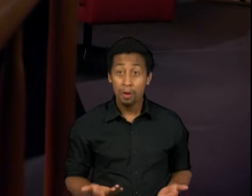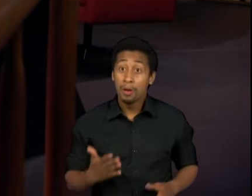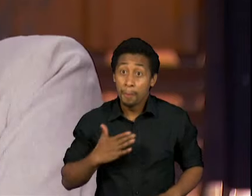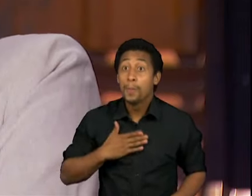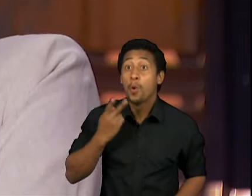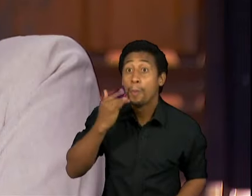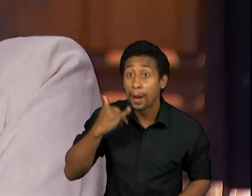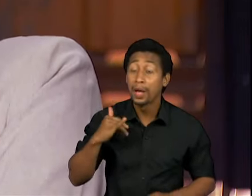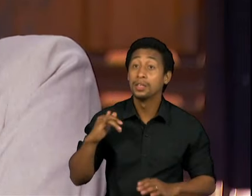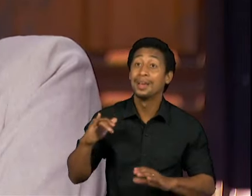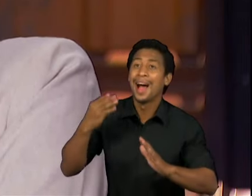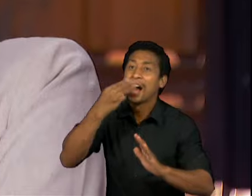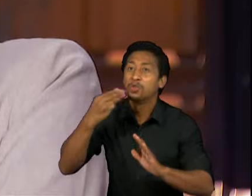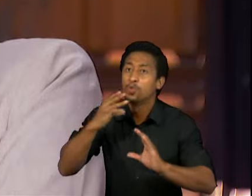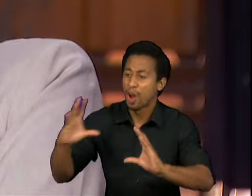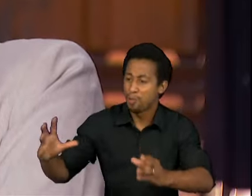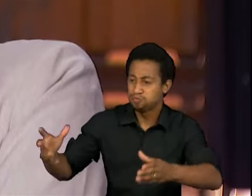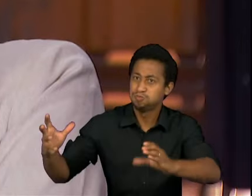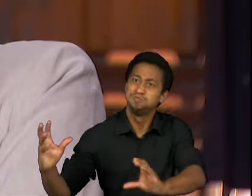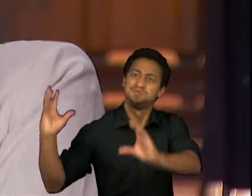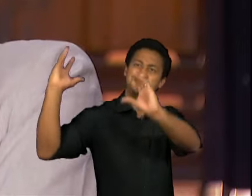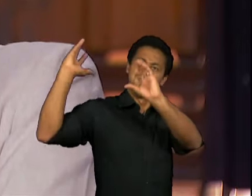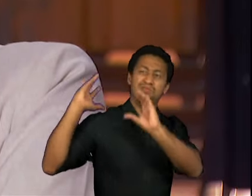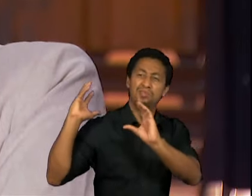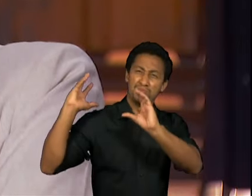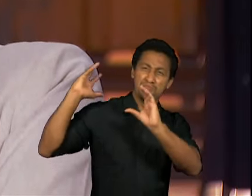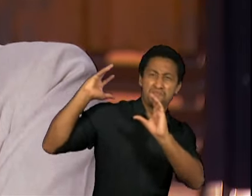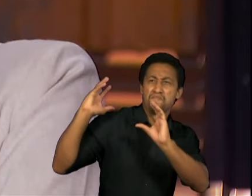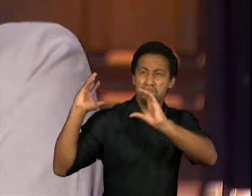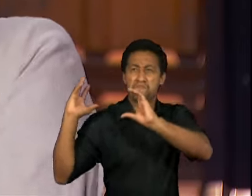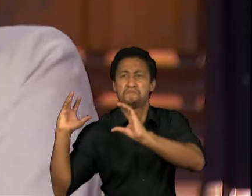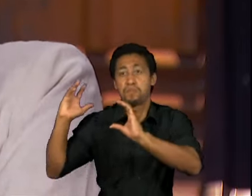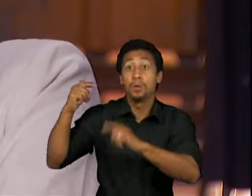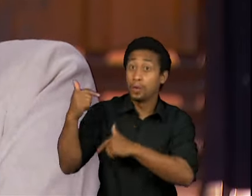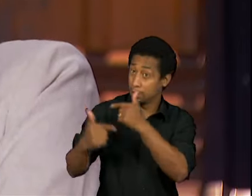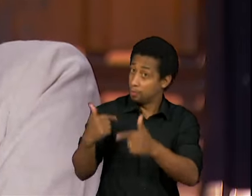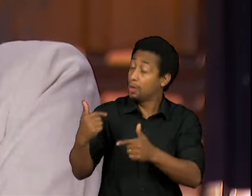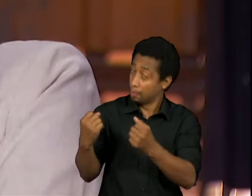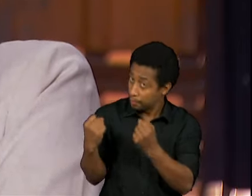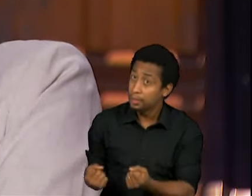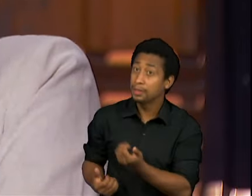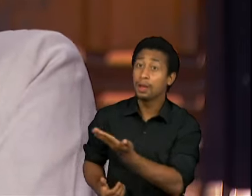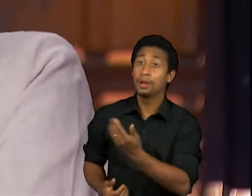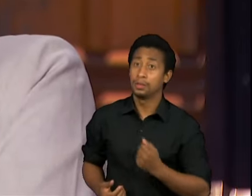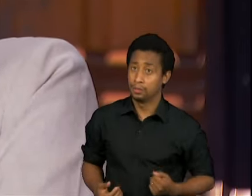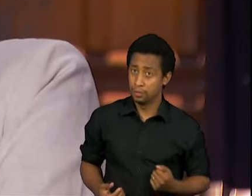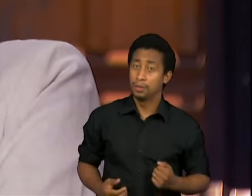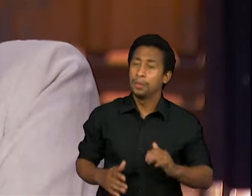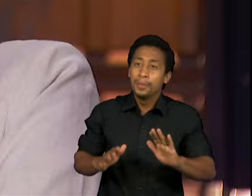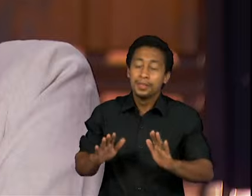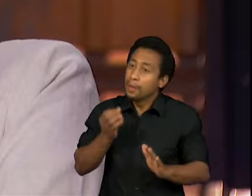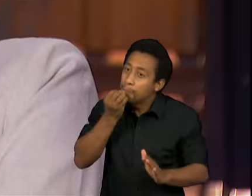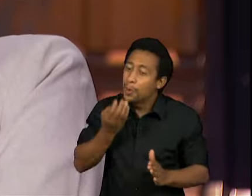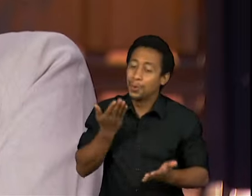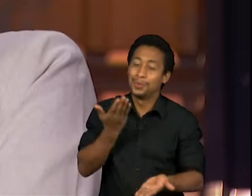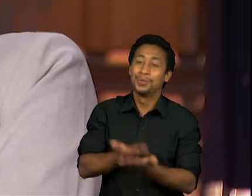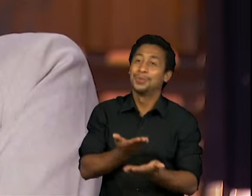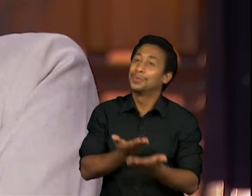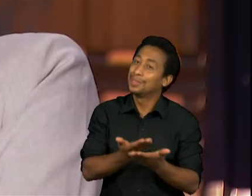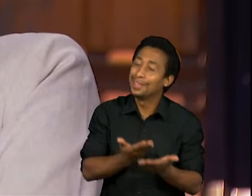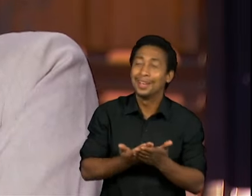dizia e eu fui estudar eu acho que é importante é gostoso né Você lê um bom livro você